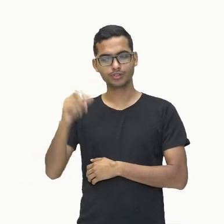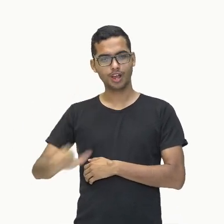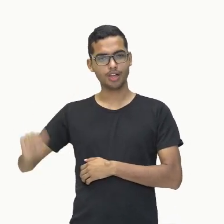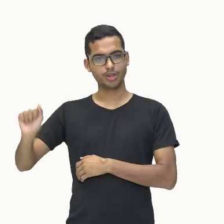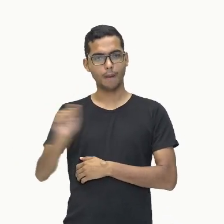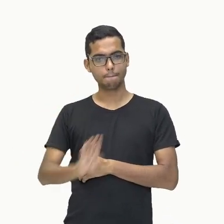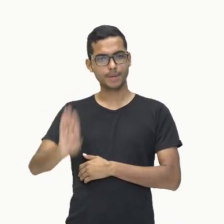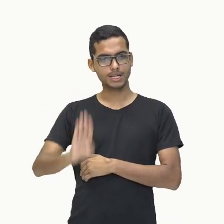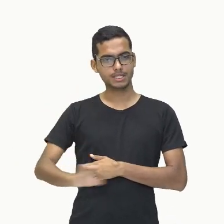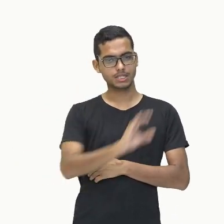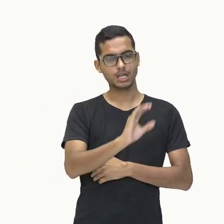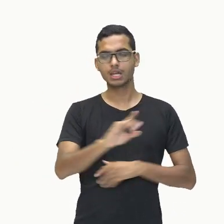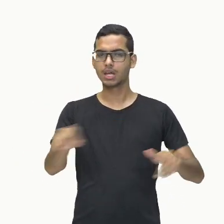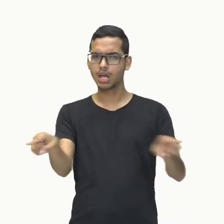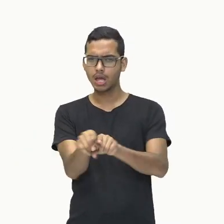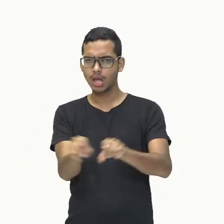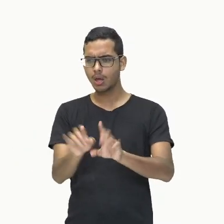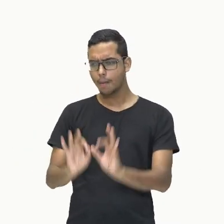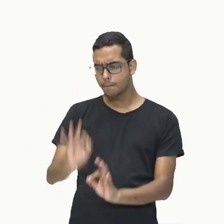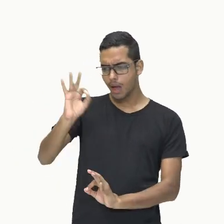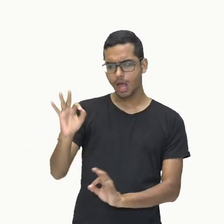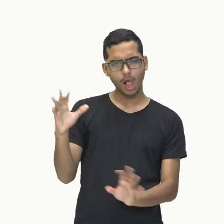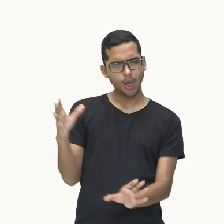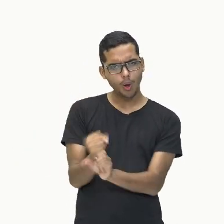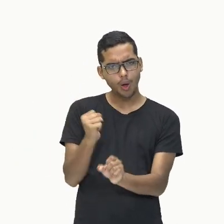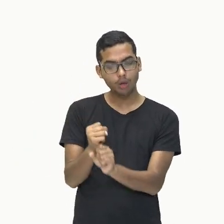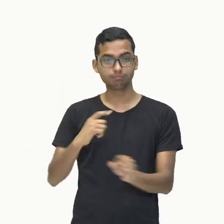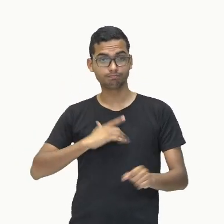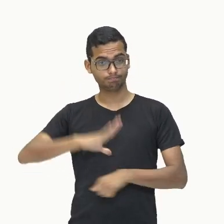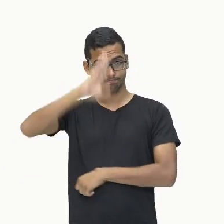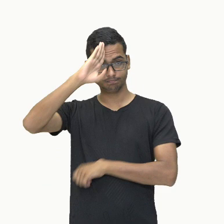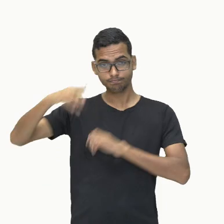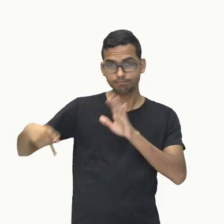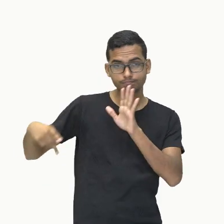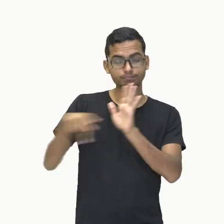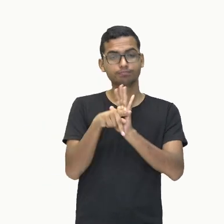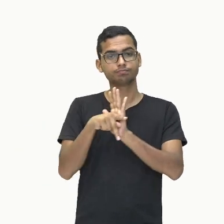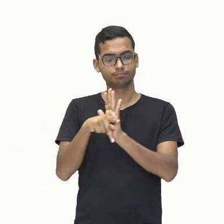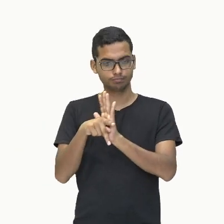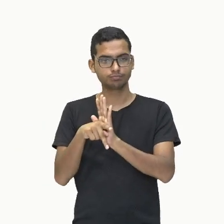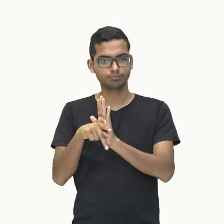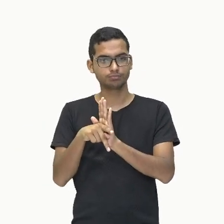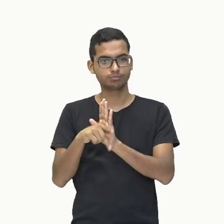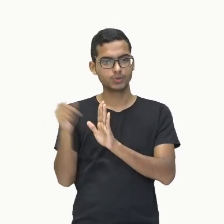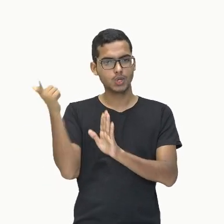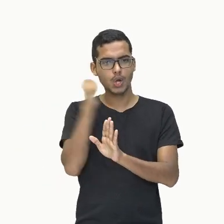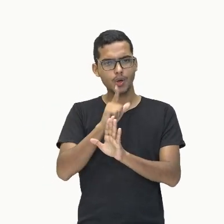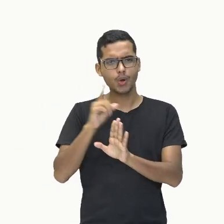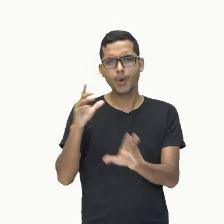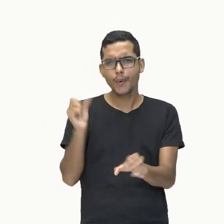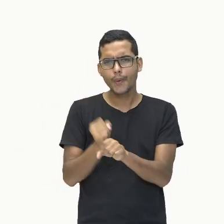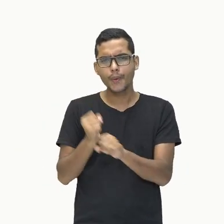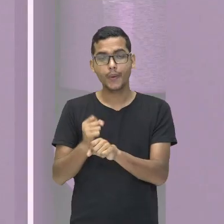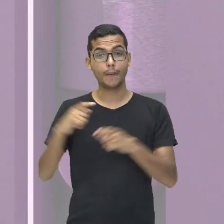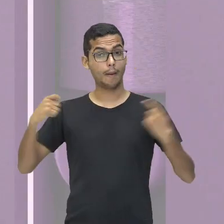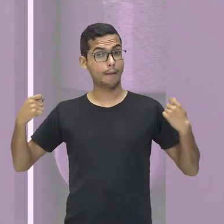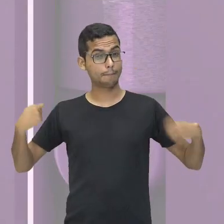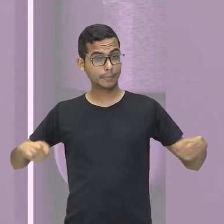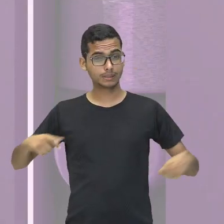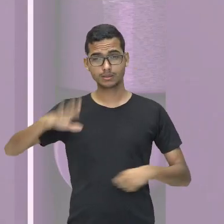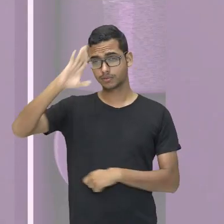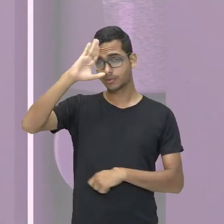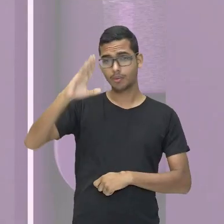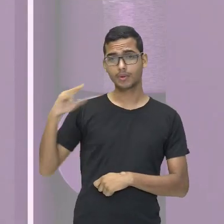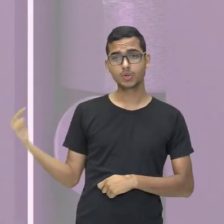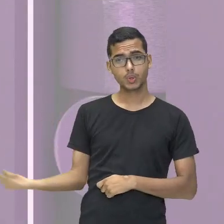for calcular a distância, propriamente, né? A distância de um ponto até uma reta, nós vamos precisar desses